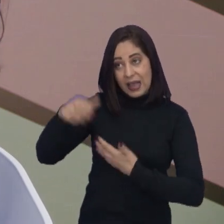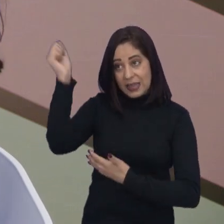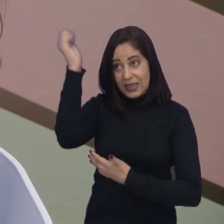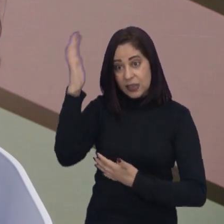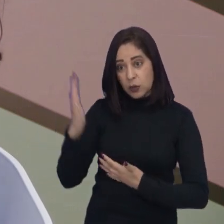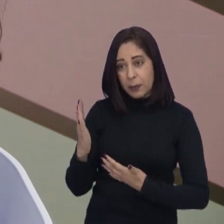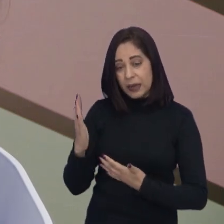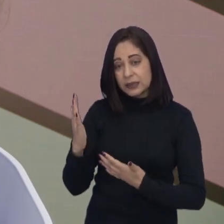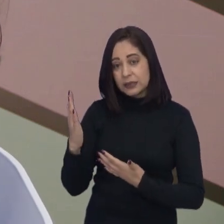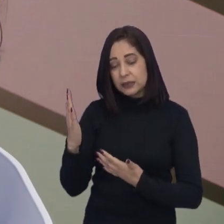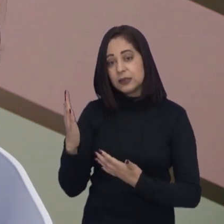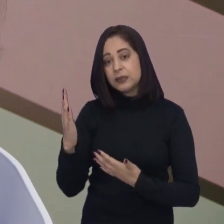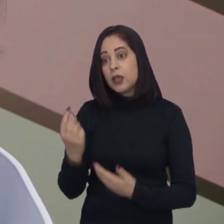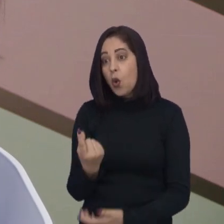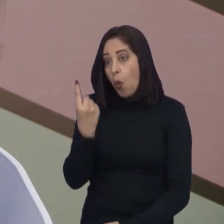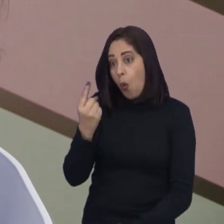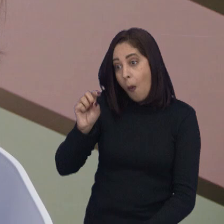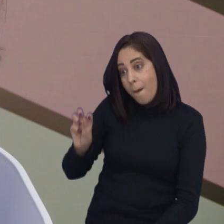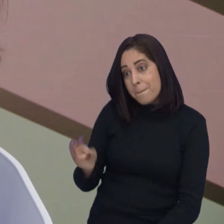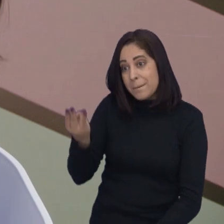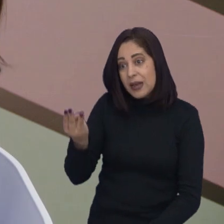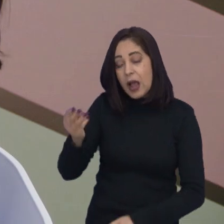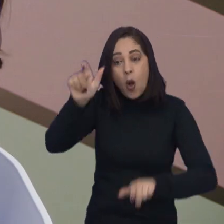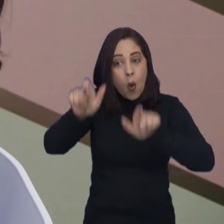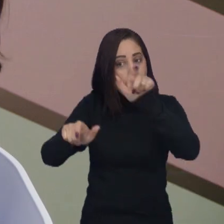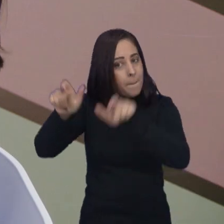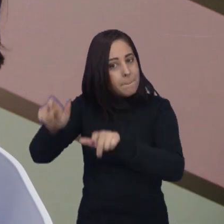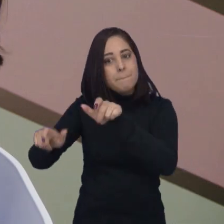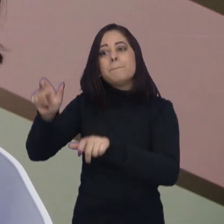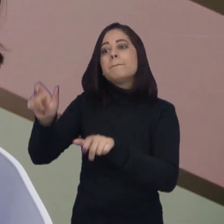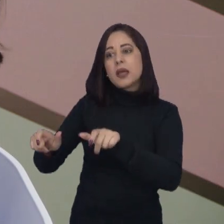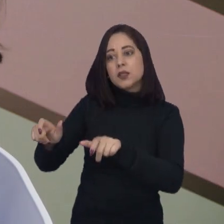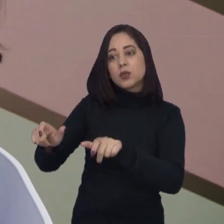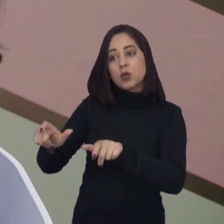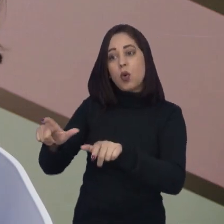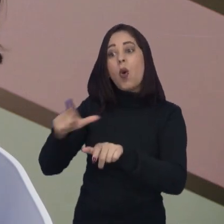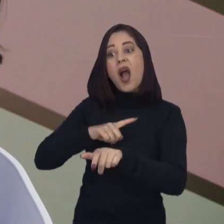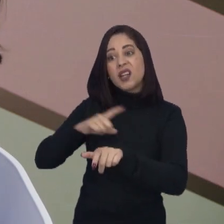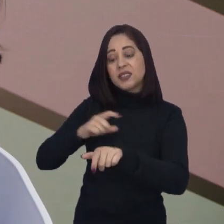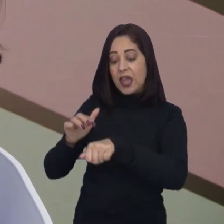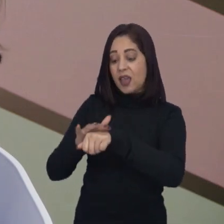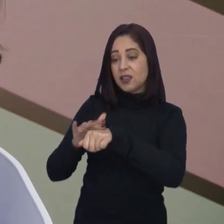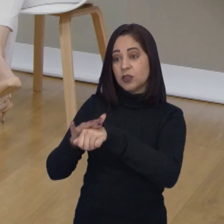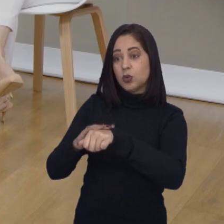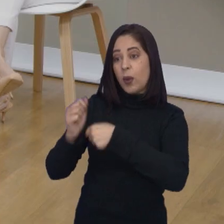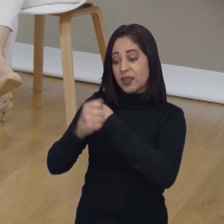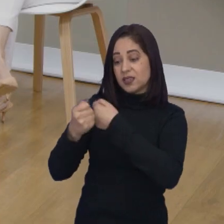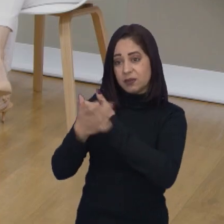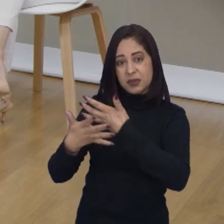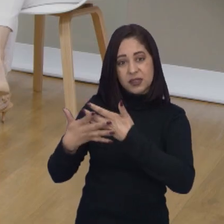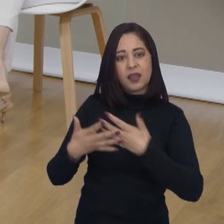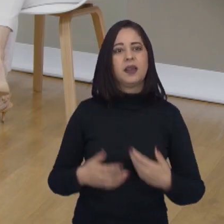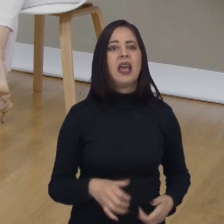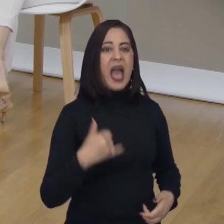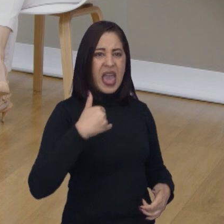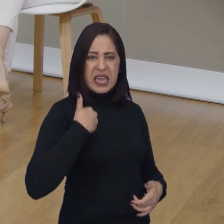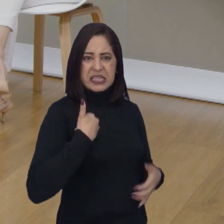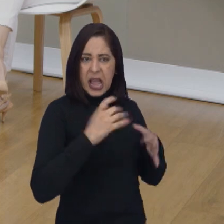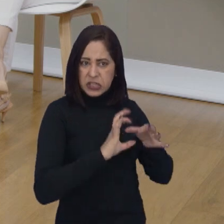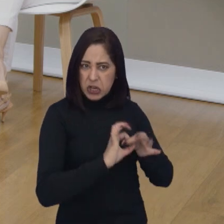que cerca de 1 milhão de pessoas no Brasil são portadores de vitiligo. Pode acometer qualquer faixa